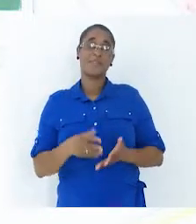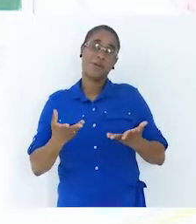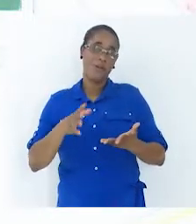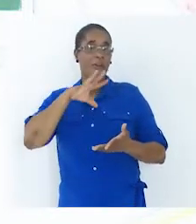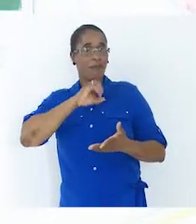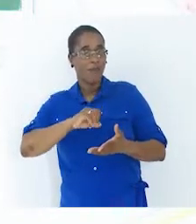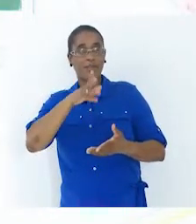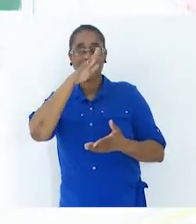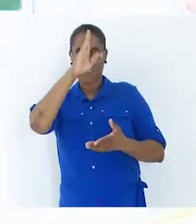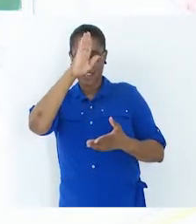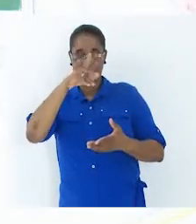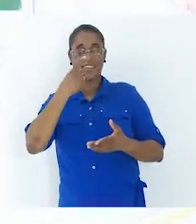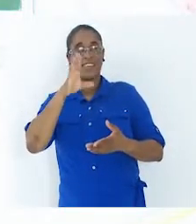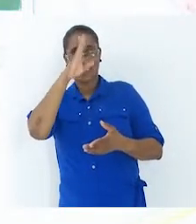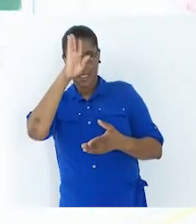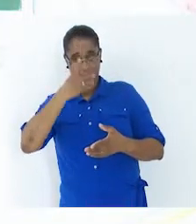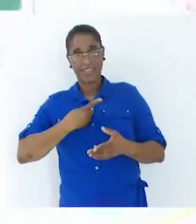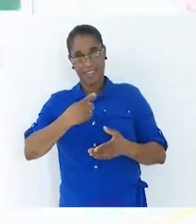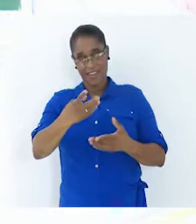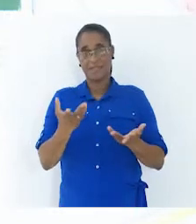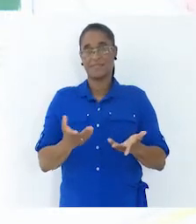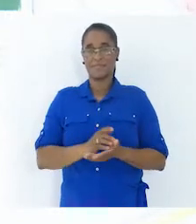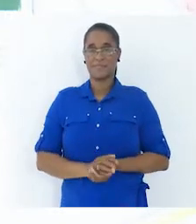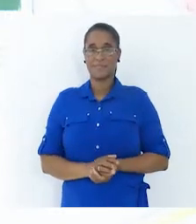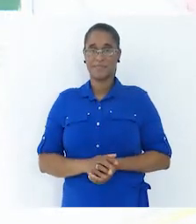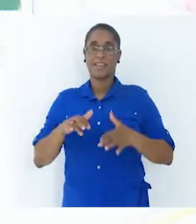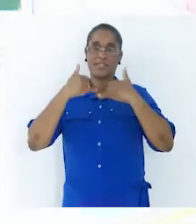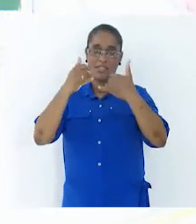Então, a seguir, temos outra frase.